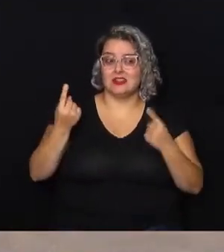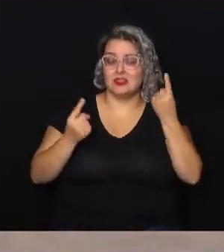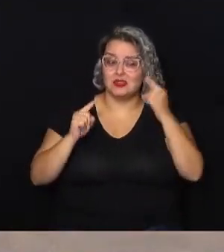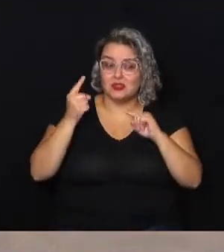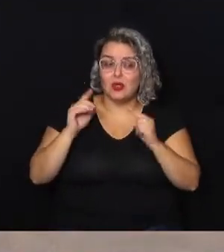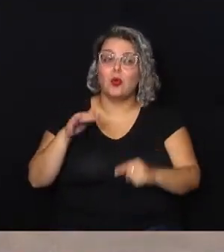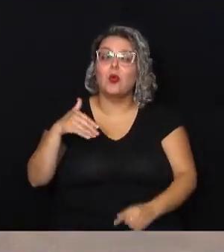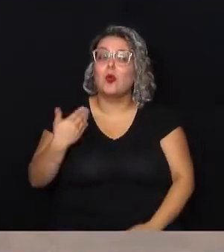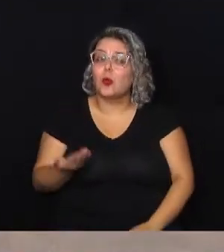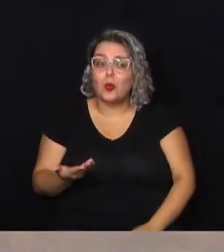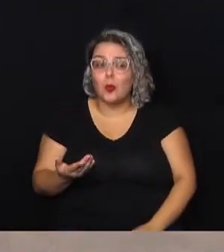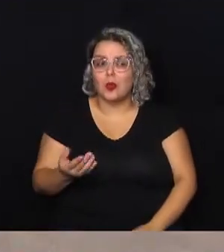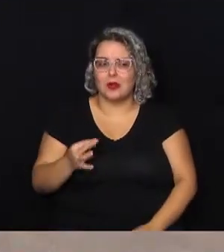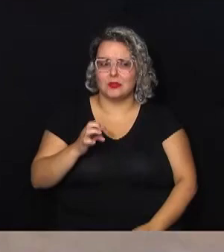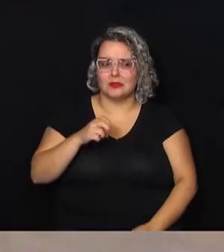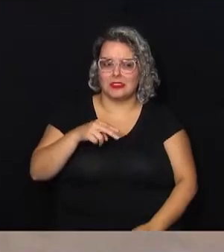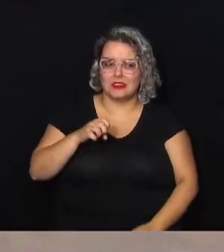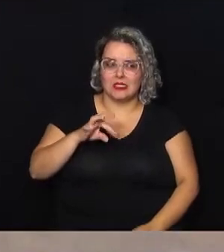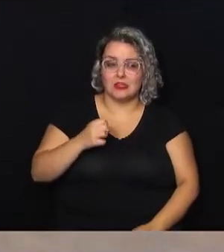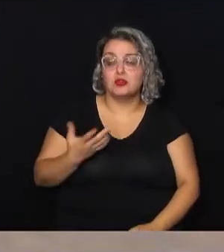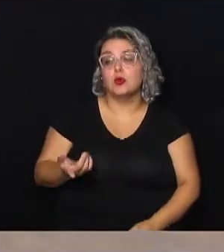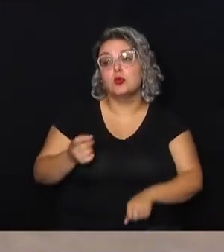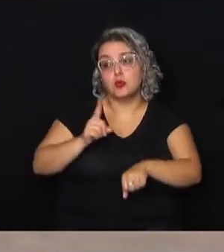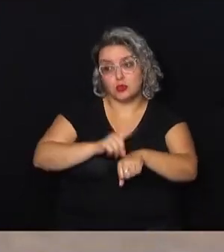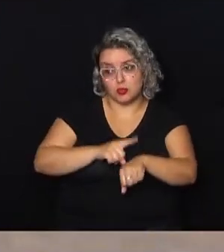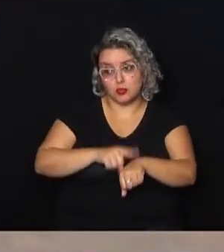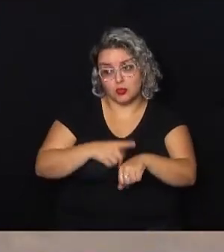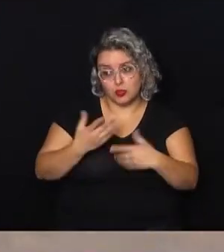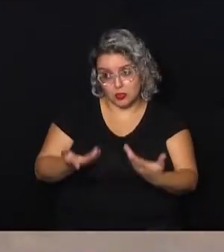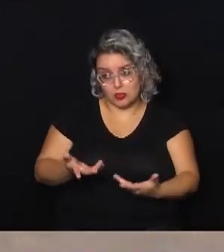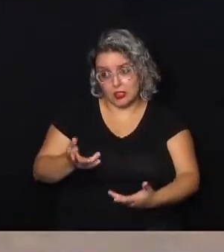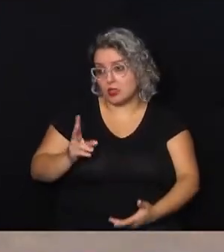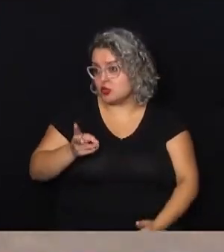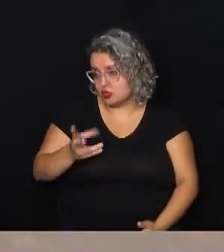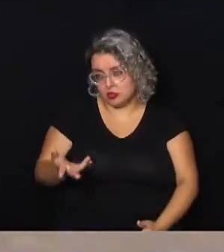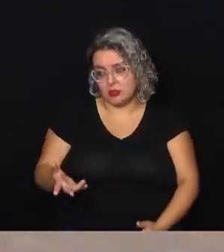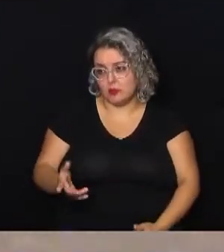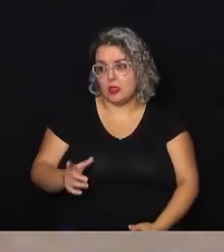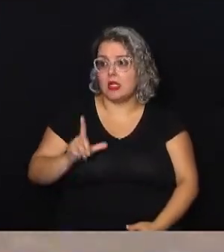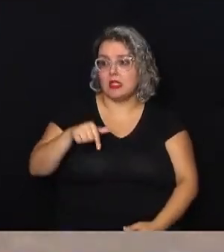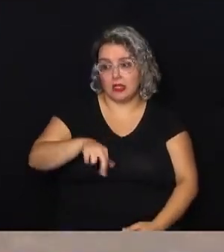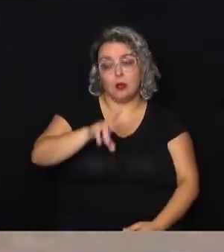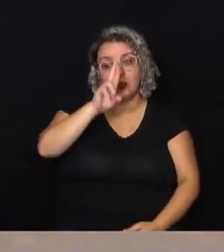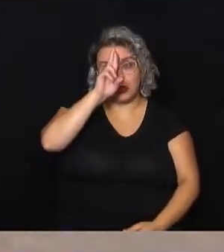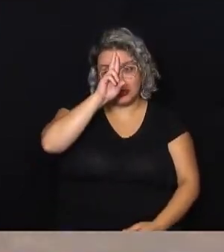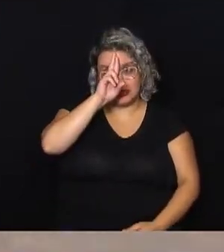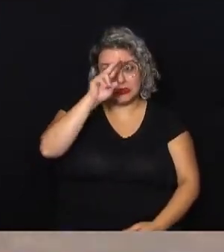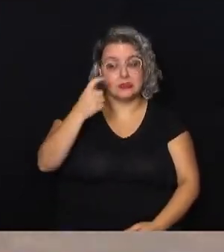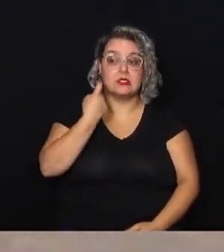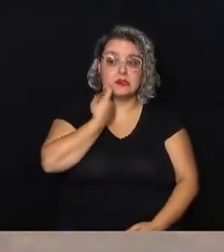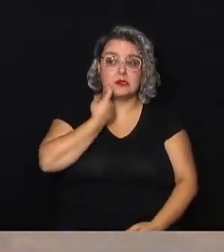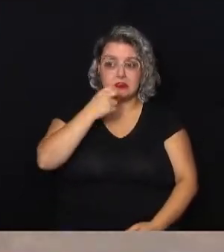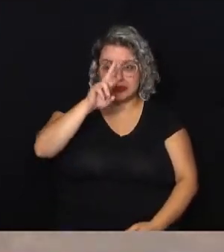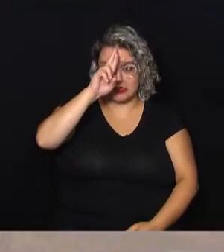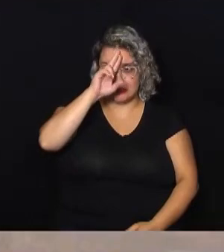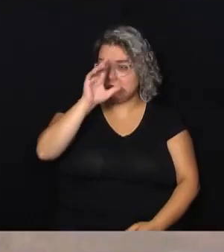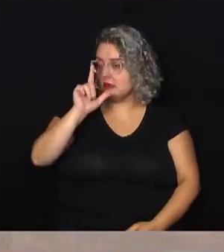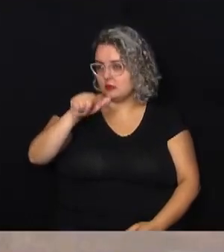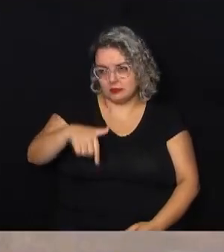quando, tenente, por favor? Os horários são após as 12 horas, né, da sexta-feira